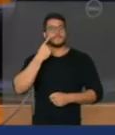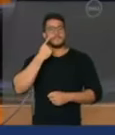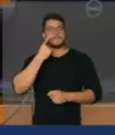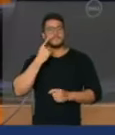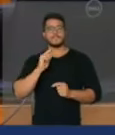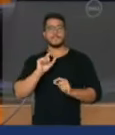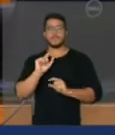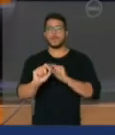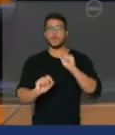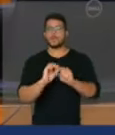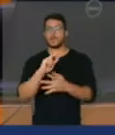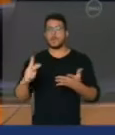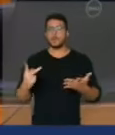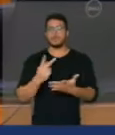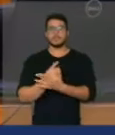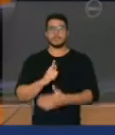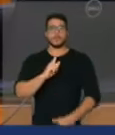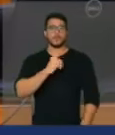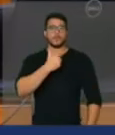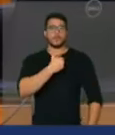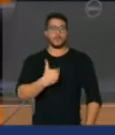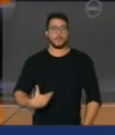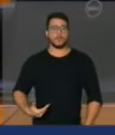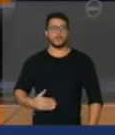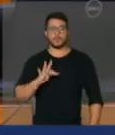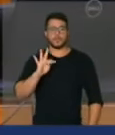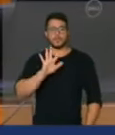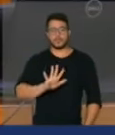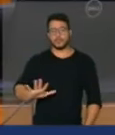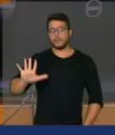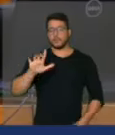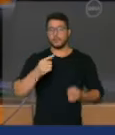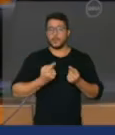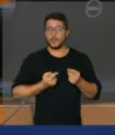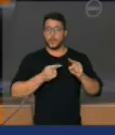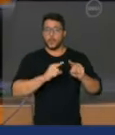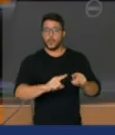federal no enfrentamento da pandemia da Covid-19 no Brasil.